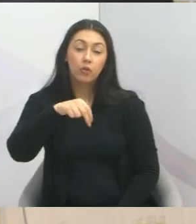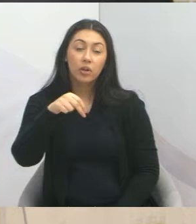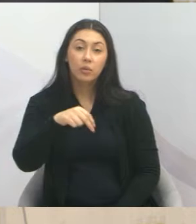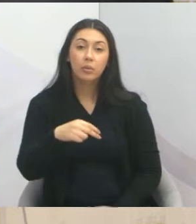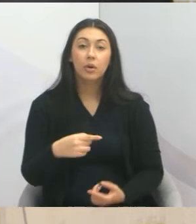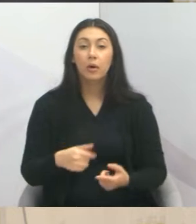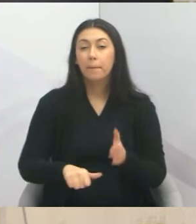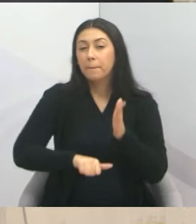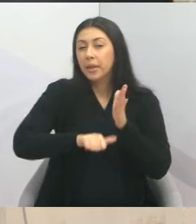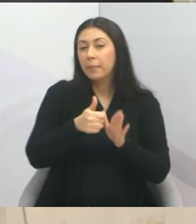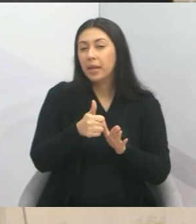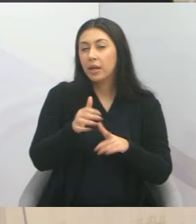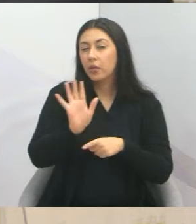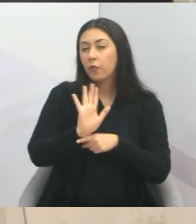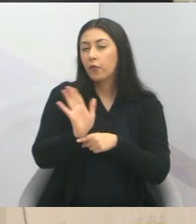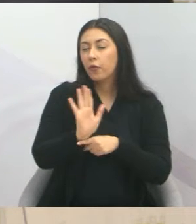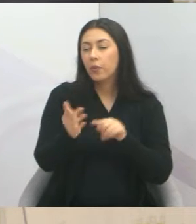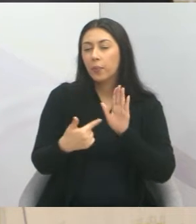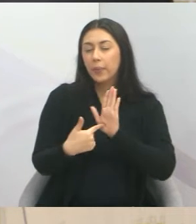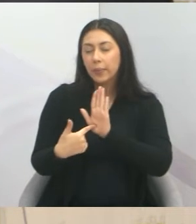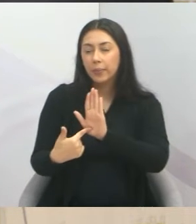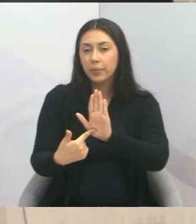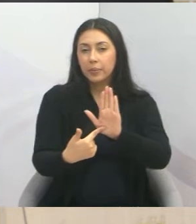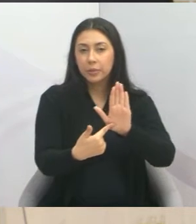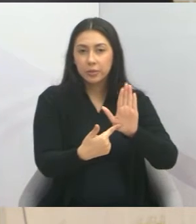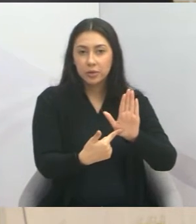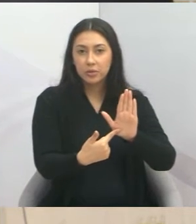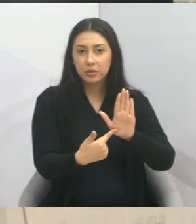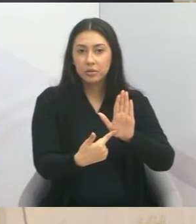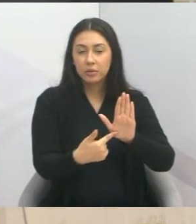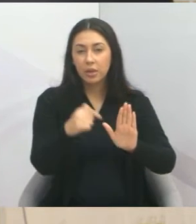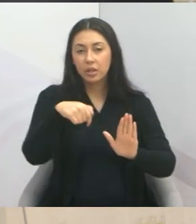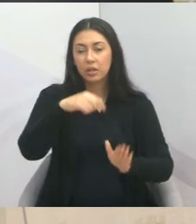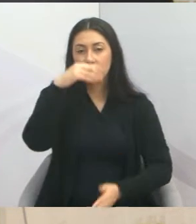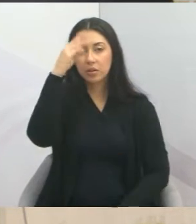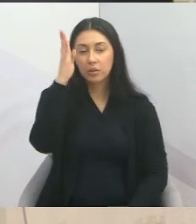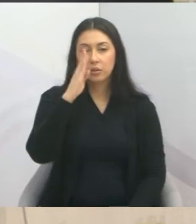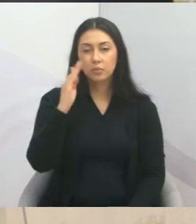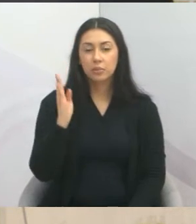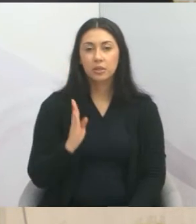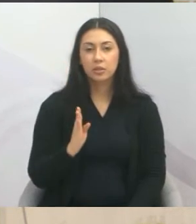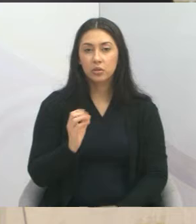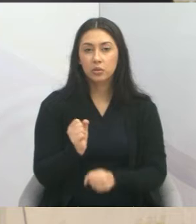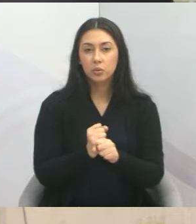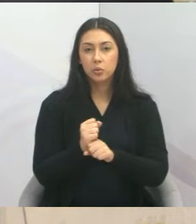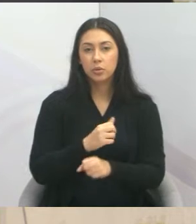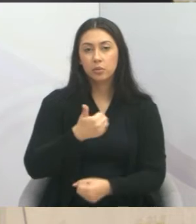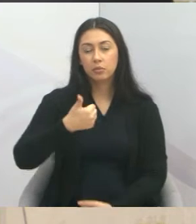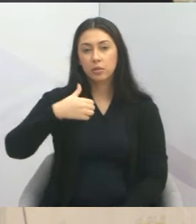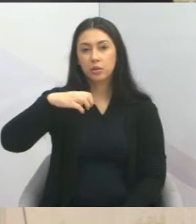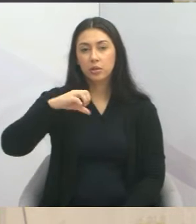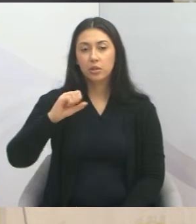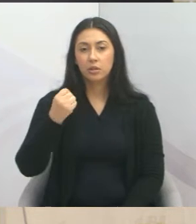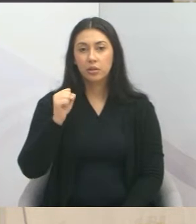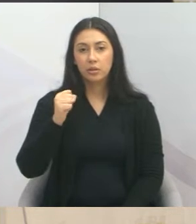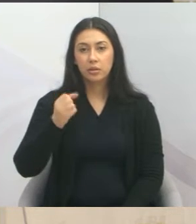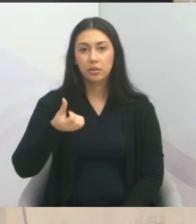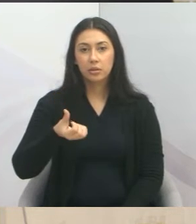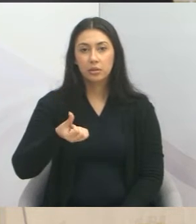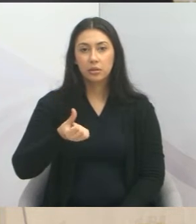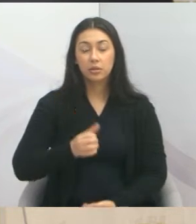primeira exibição cinematográfica pública foi promovido no país em 1896